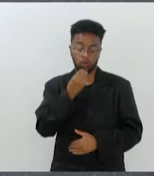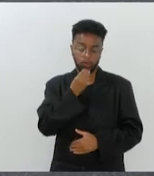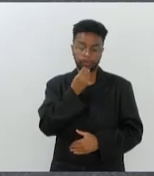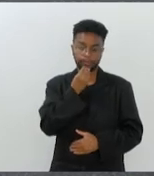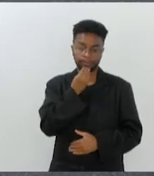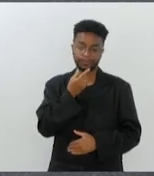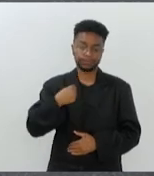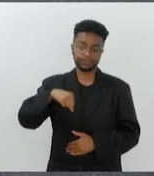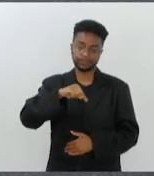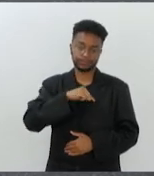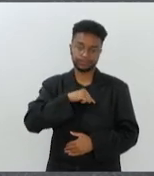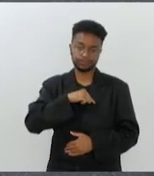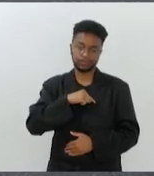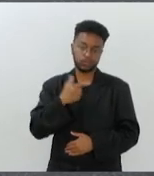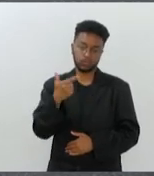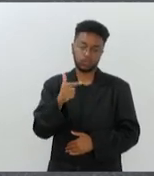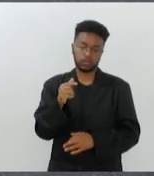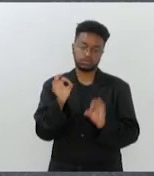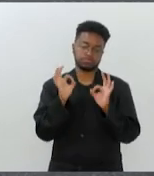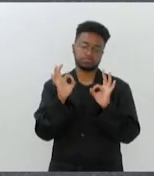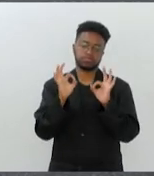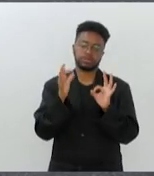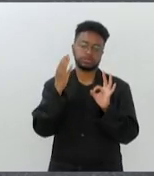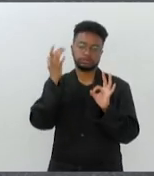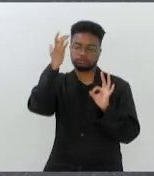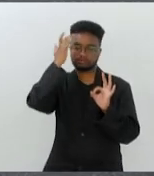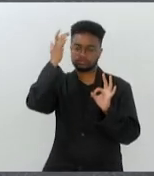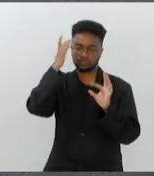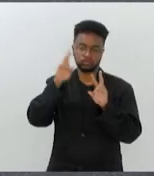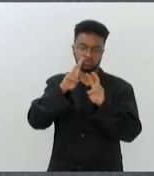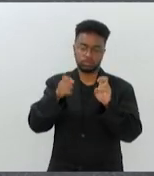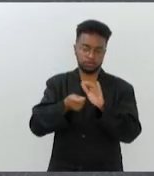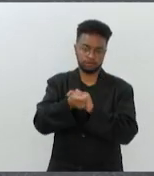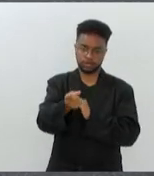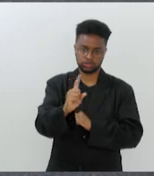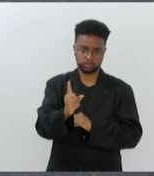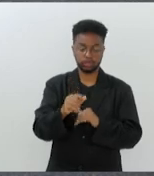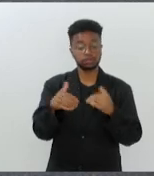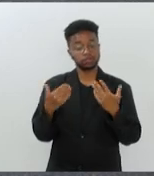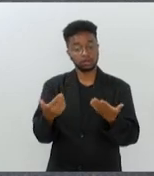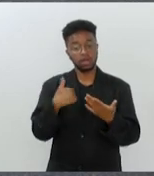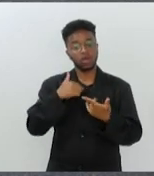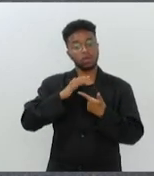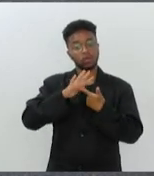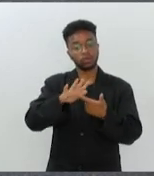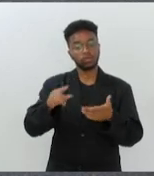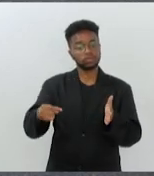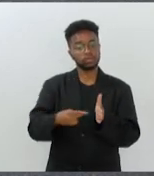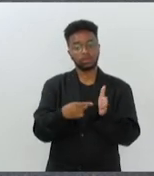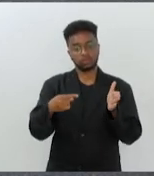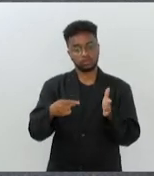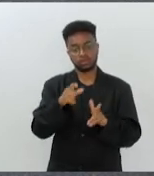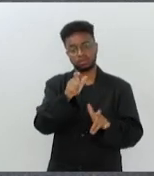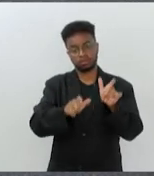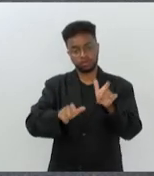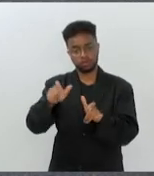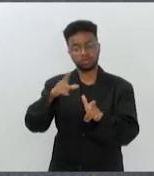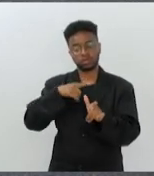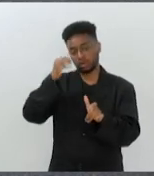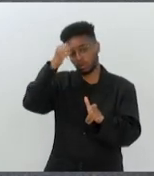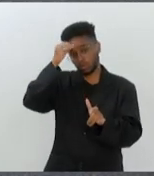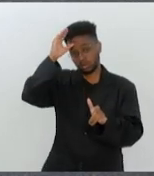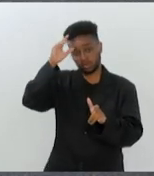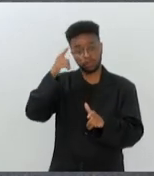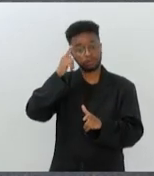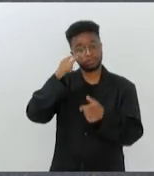Evidentemente, nós não somos um especialista em investimentos. Então, apresentei essa denúncia a quem tem que